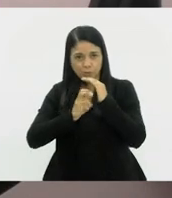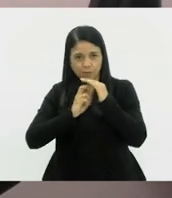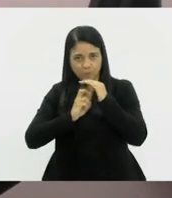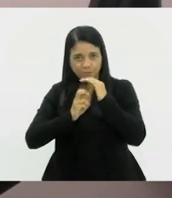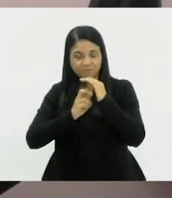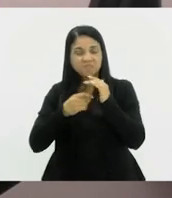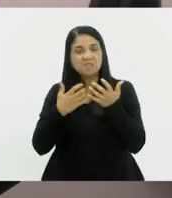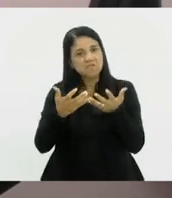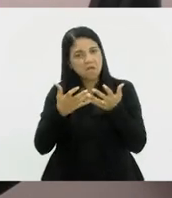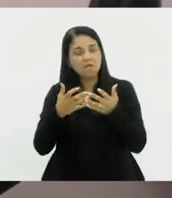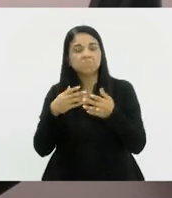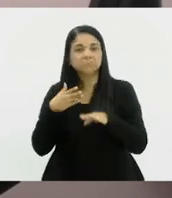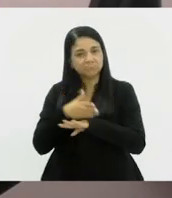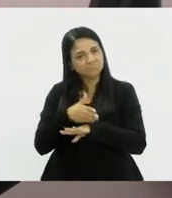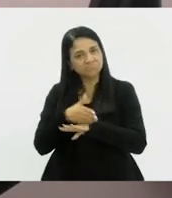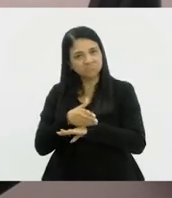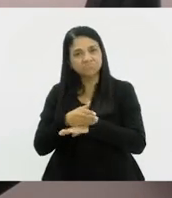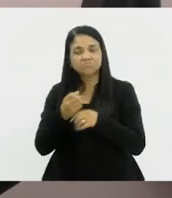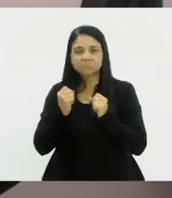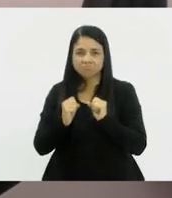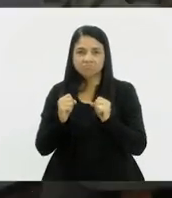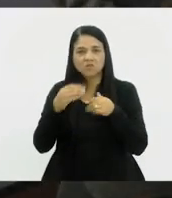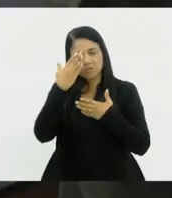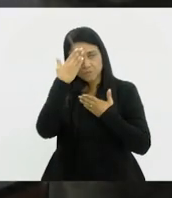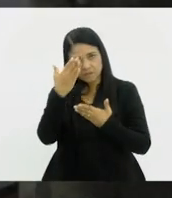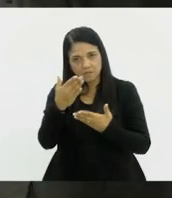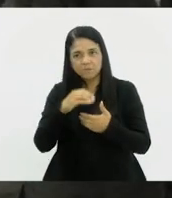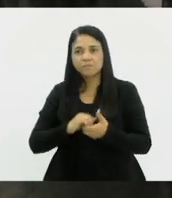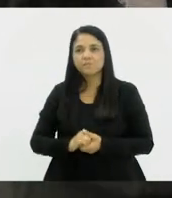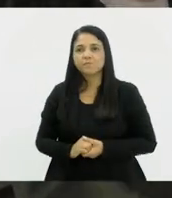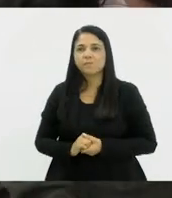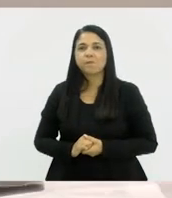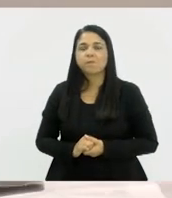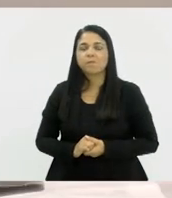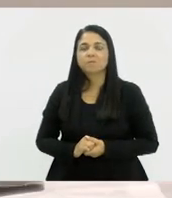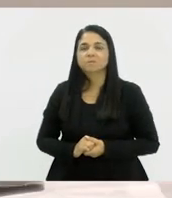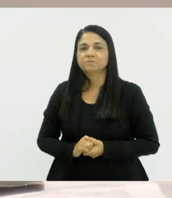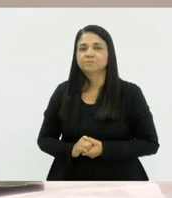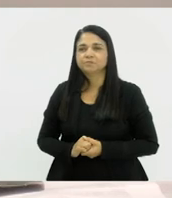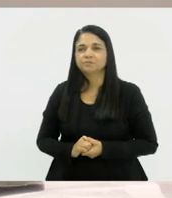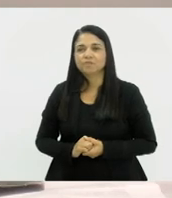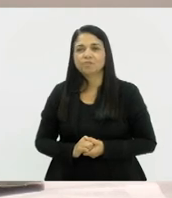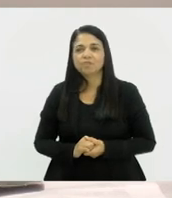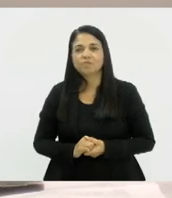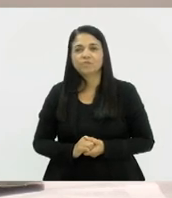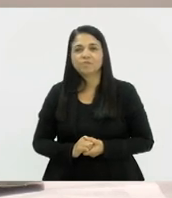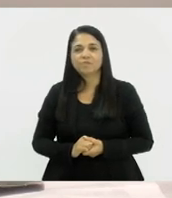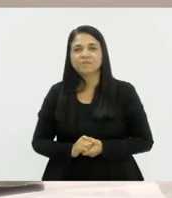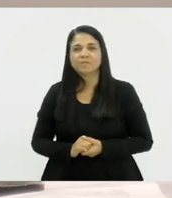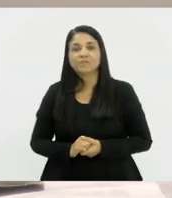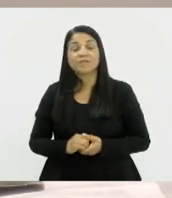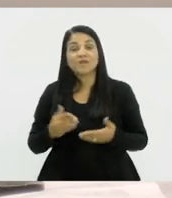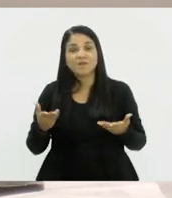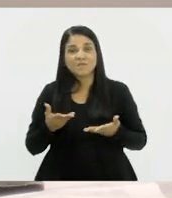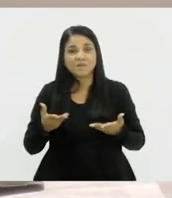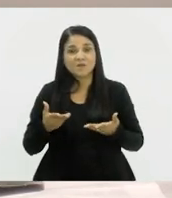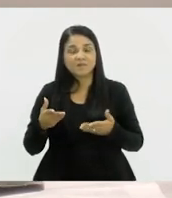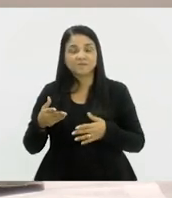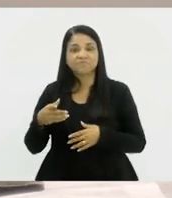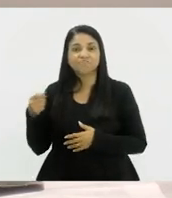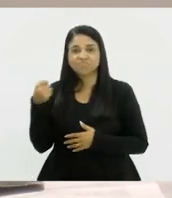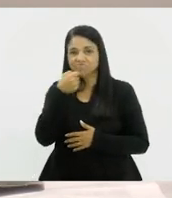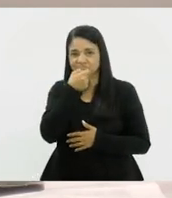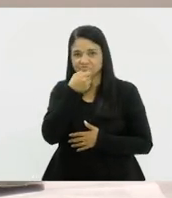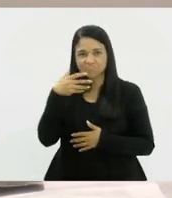quiser por favor compareça obrigada obrigado você Monique agora excepcionalmente o próximo é